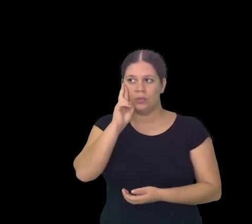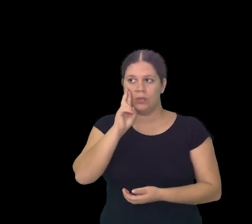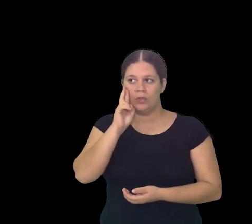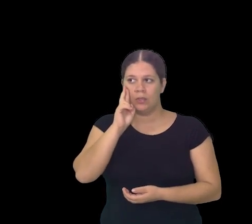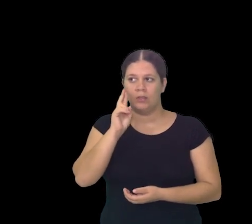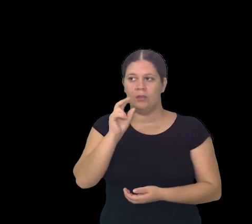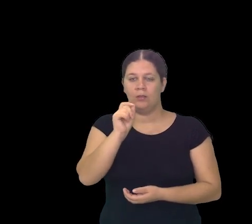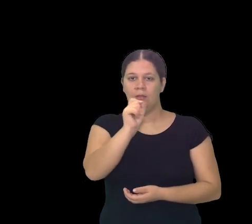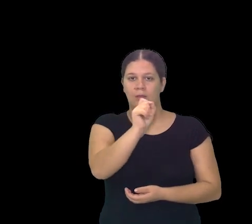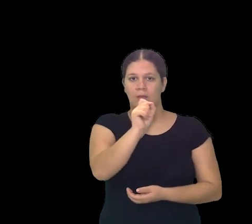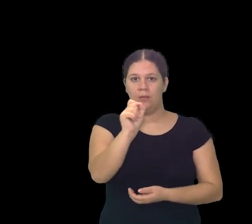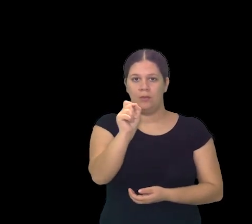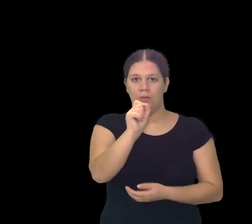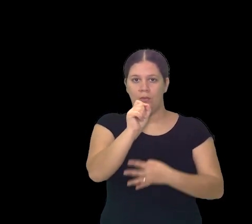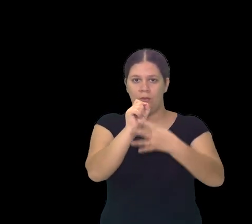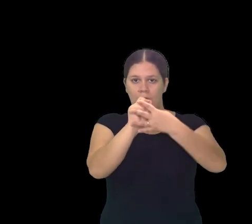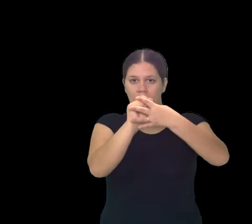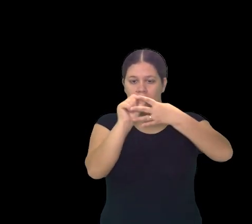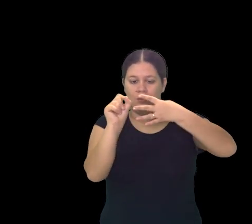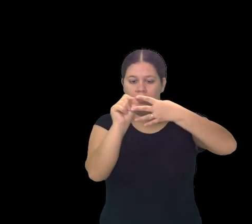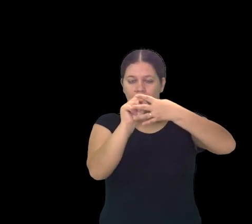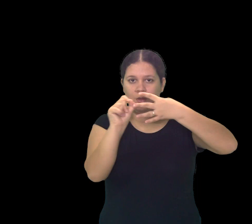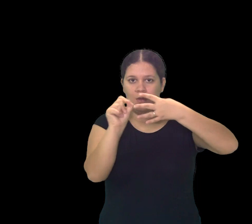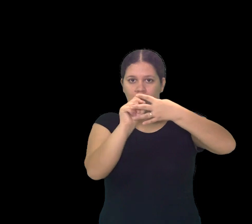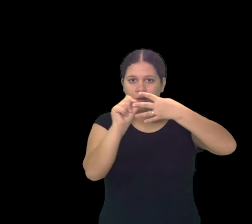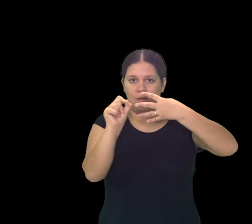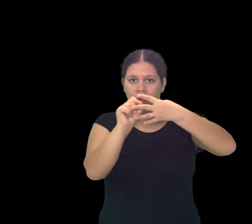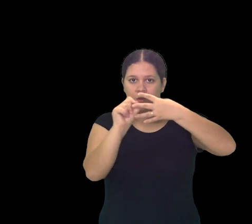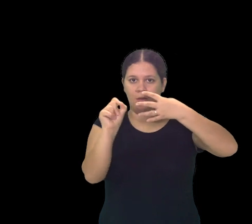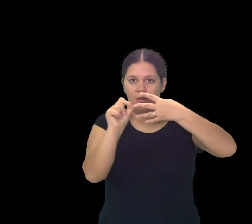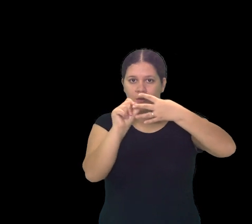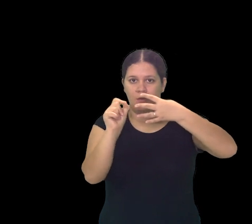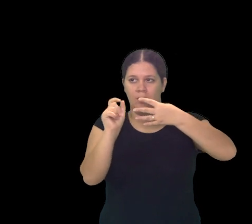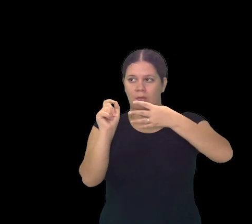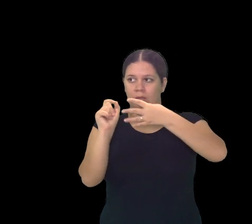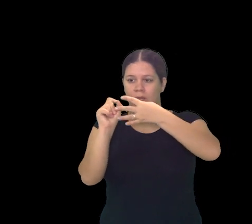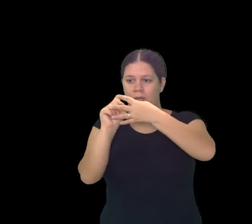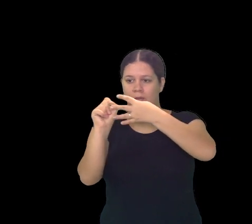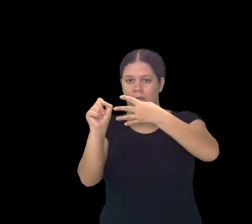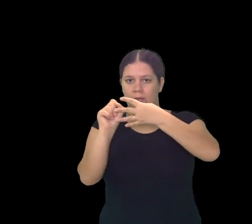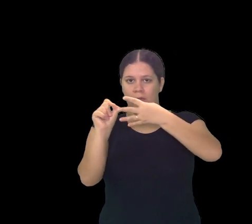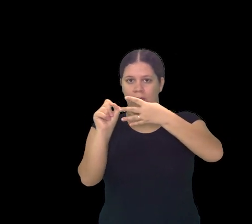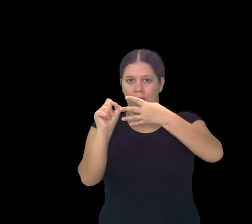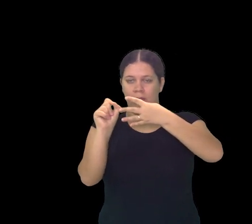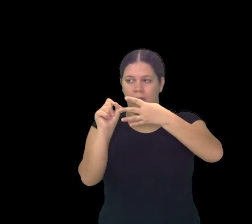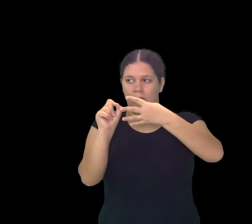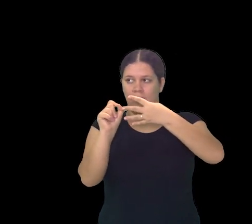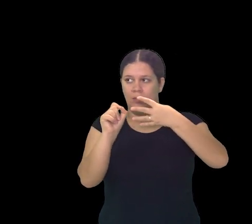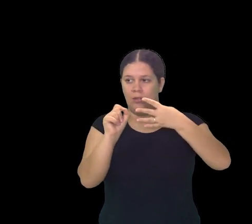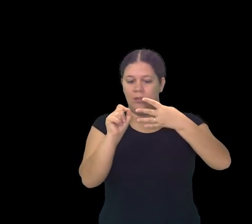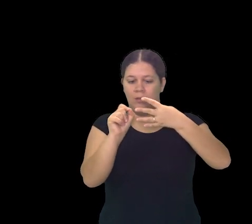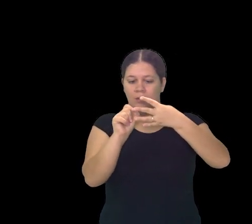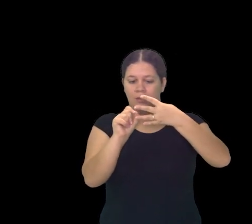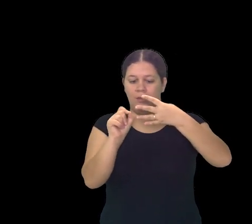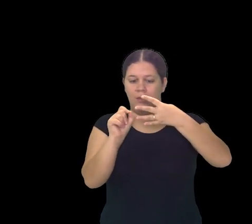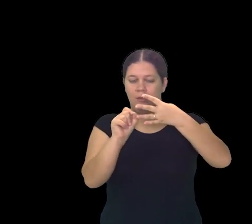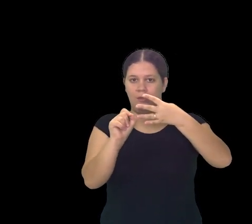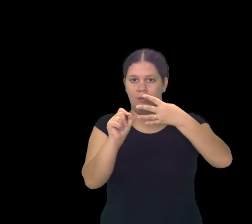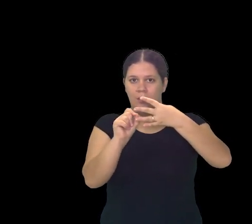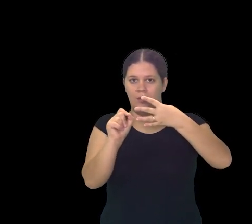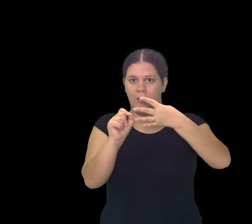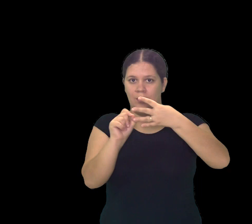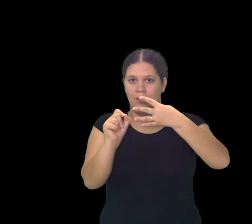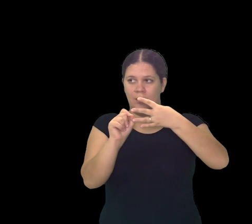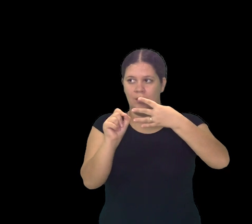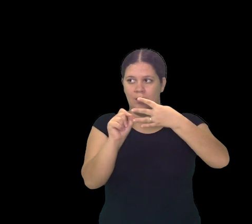retângulo. Eu vou até fazer essa coisa um pouco maior. Tá. 1 retângulo, 2 retângulos,